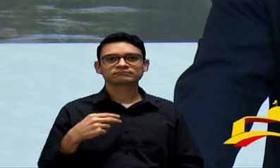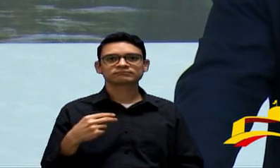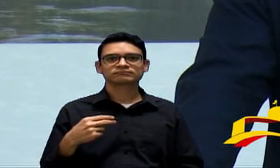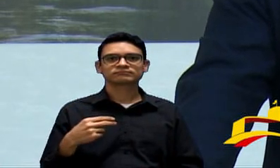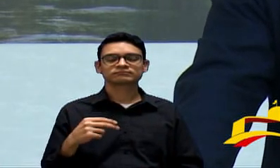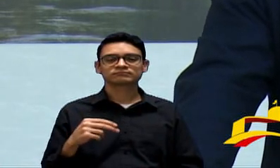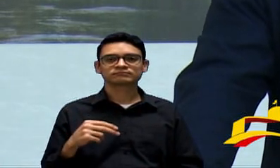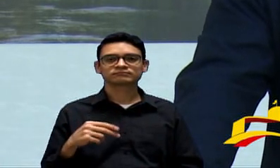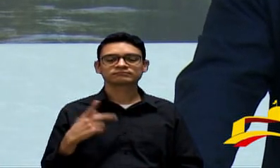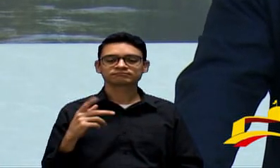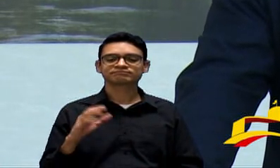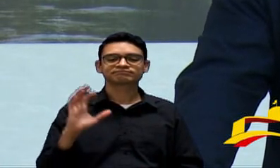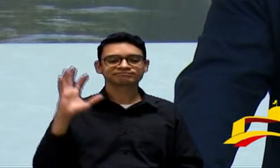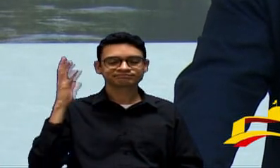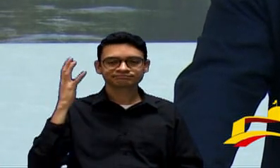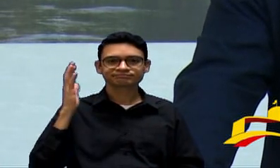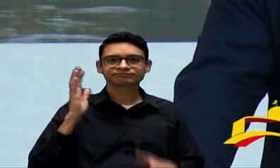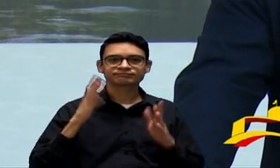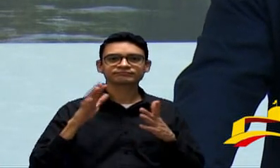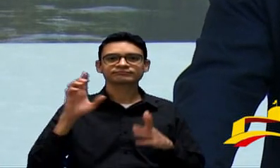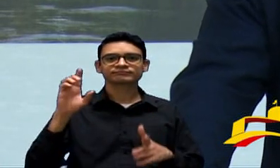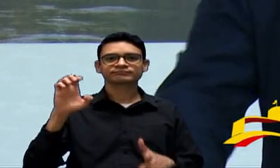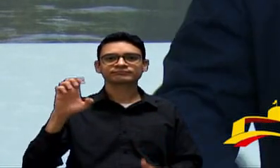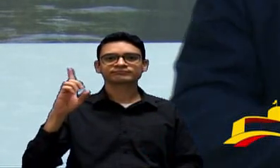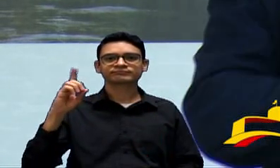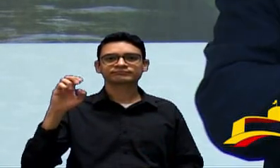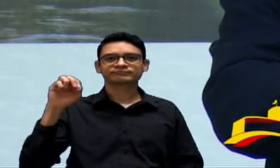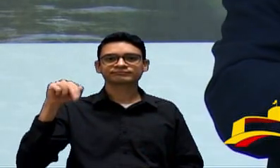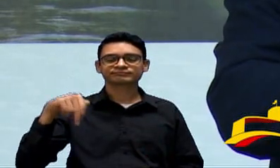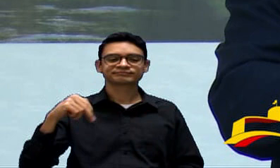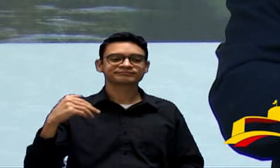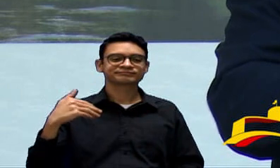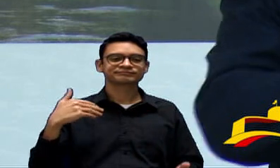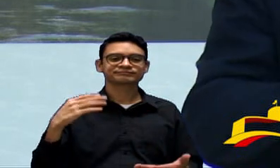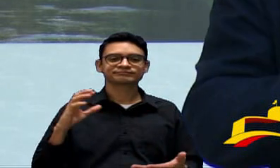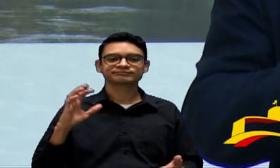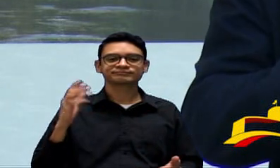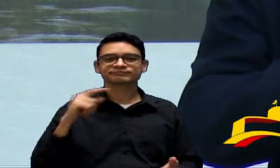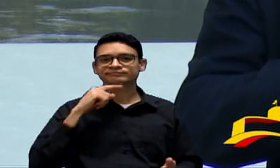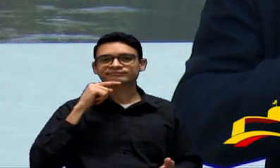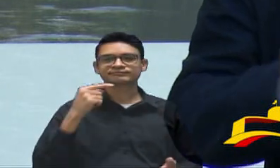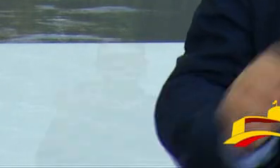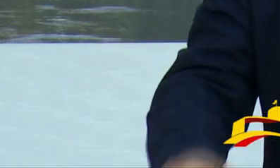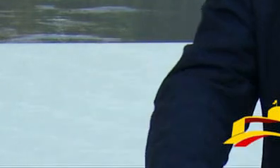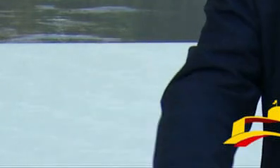ter sido no Éden e acabou não dando certo.